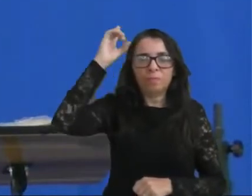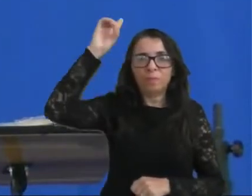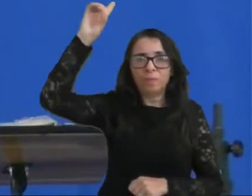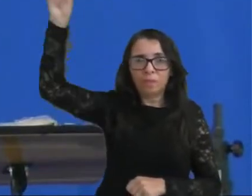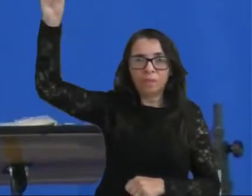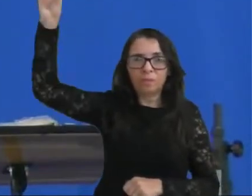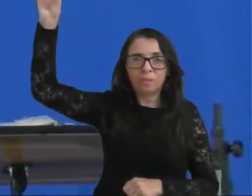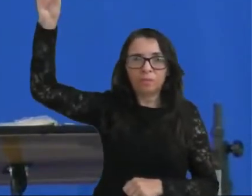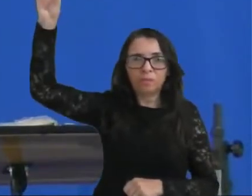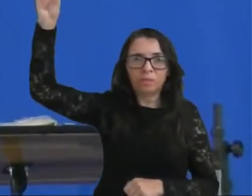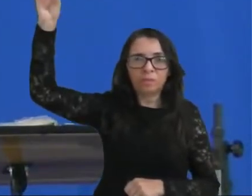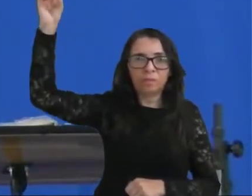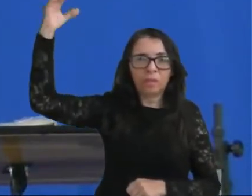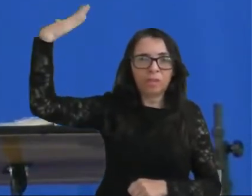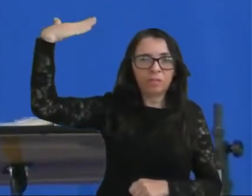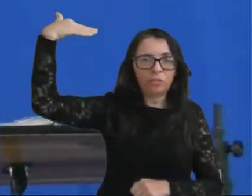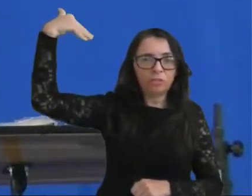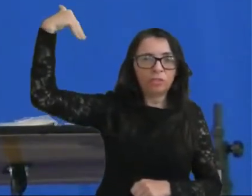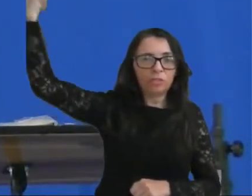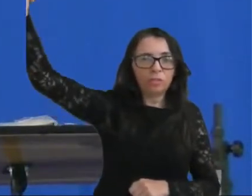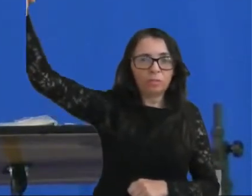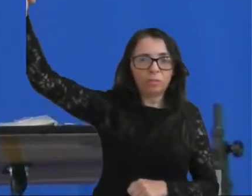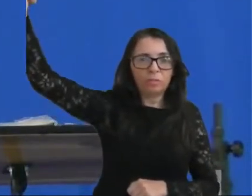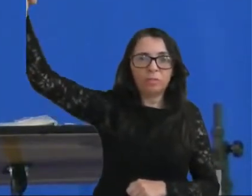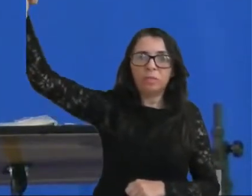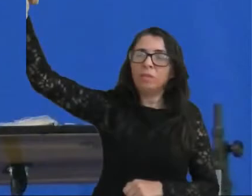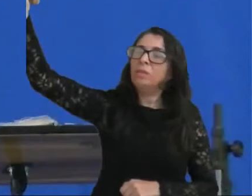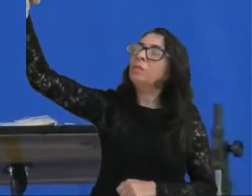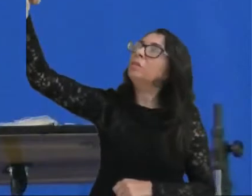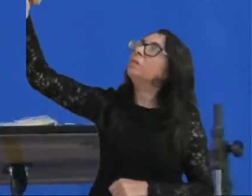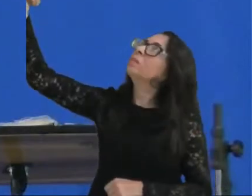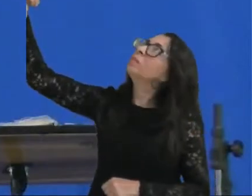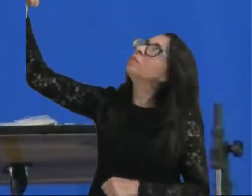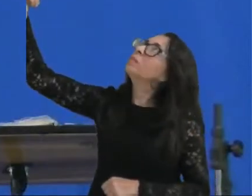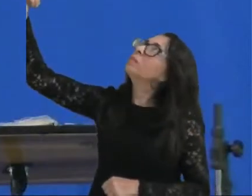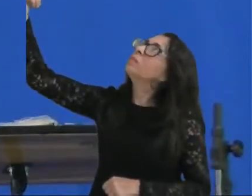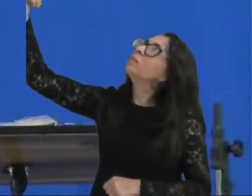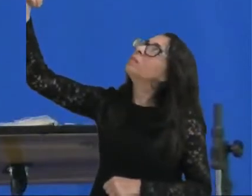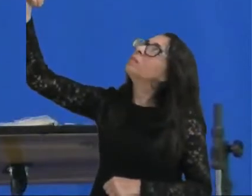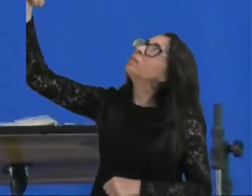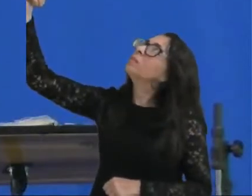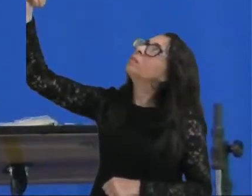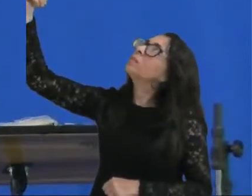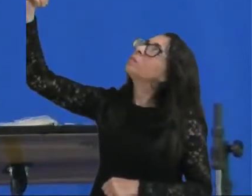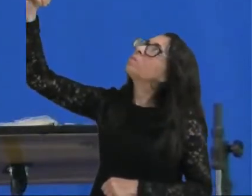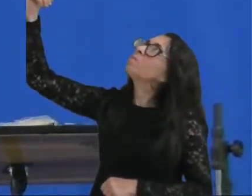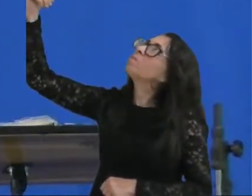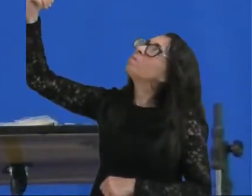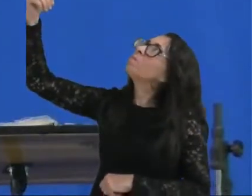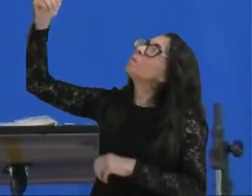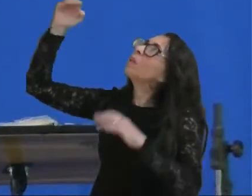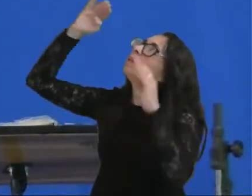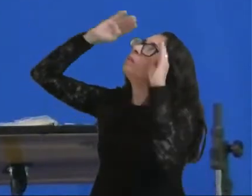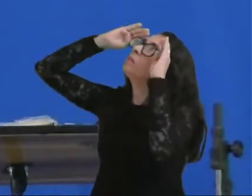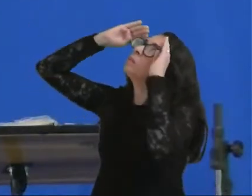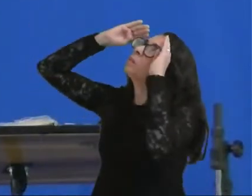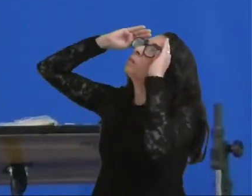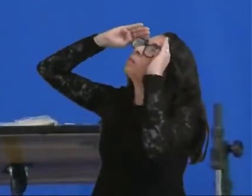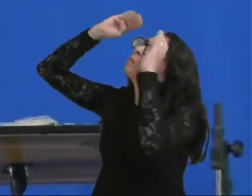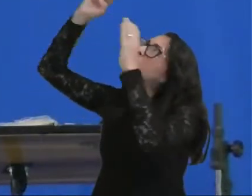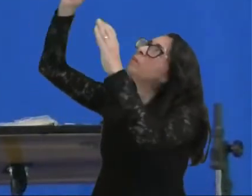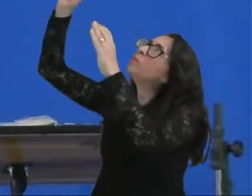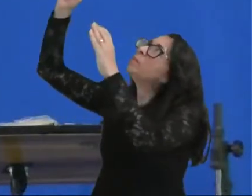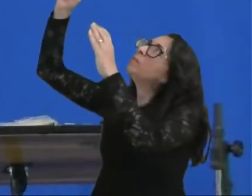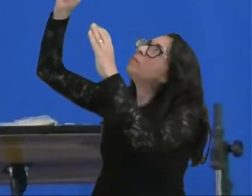ouça a advertência. Arrependa-te. Volte para a tua primeira obra, volte para o teu